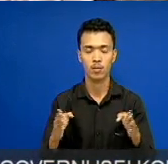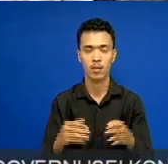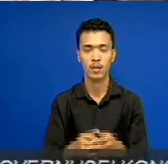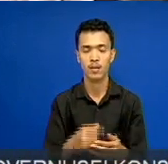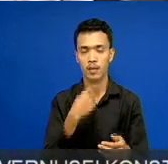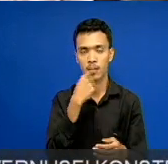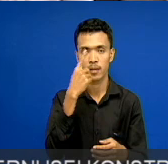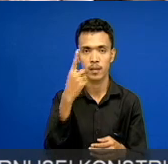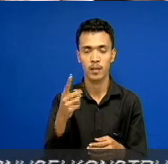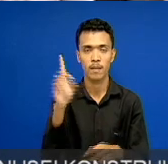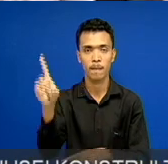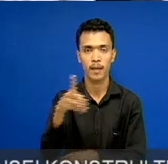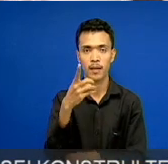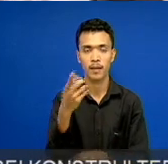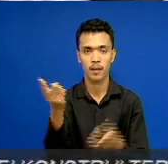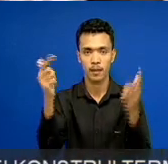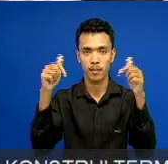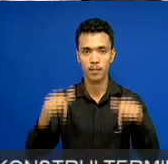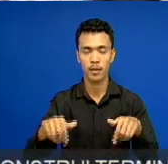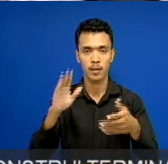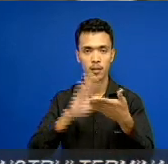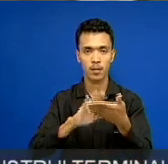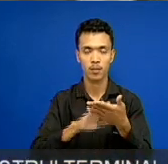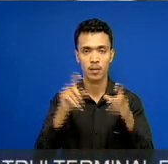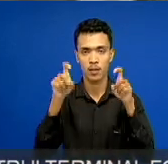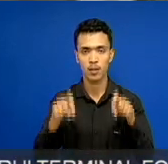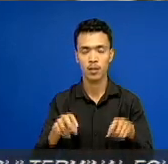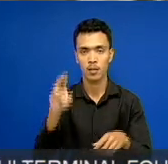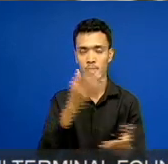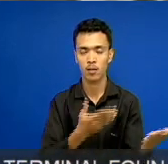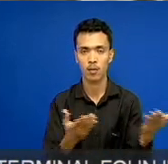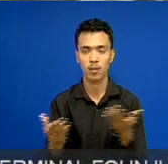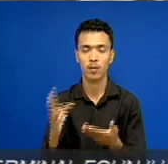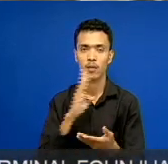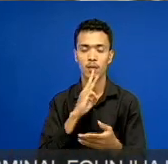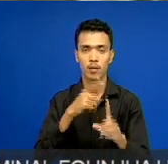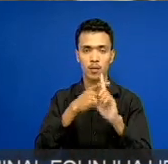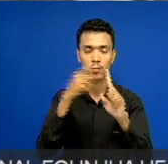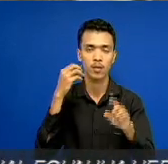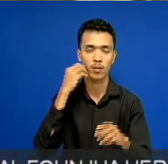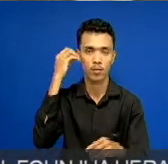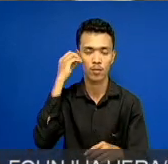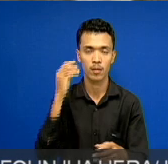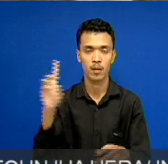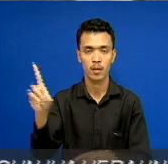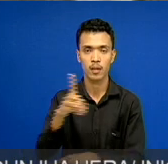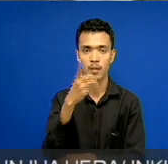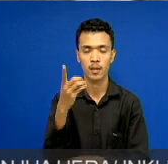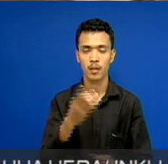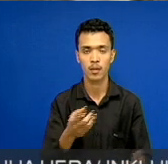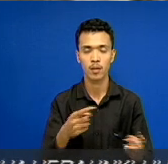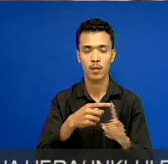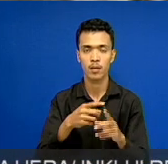Guterres Hateten, da derma escola, nia tenki loribe husi uma. Laia ama suma darsan, am loribe akua ida